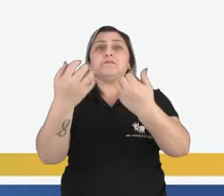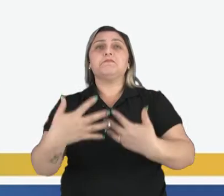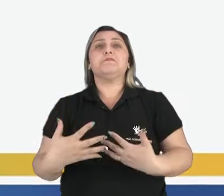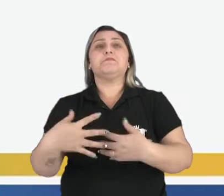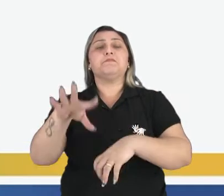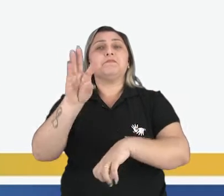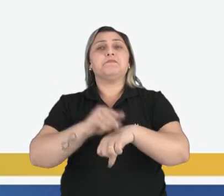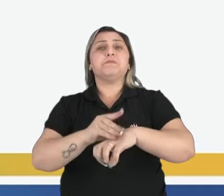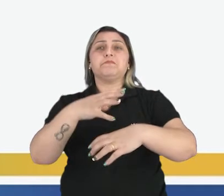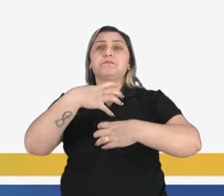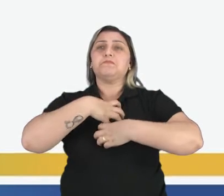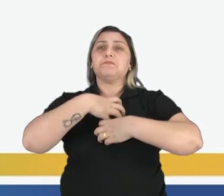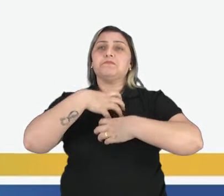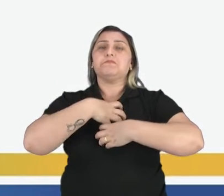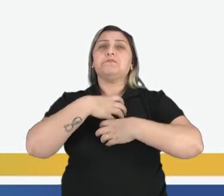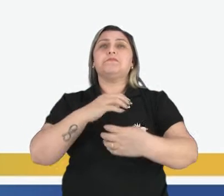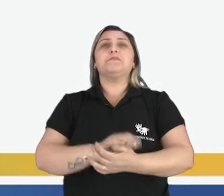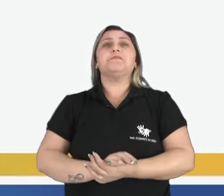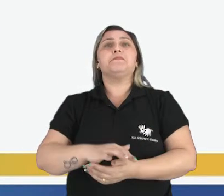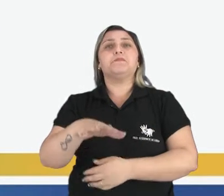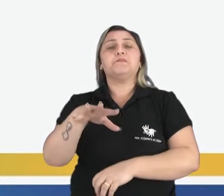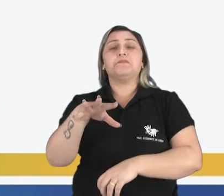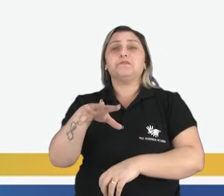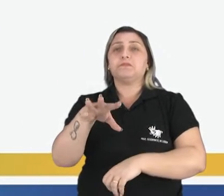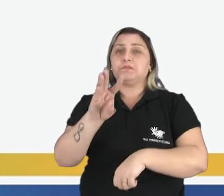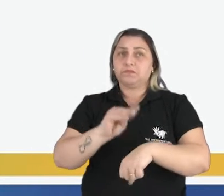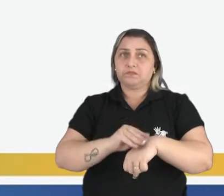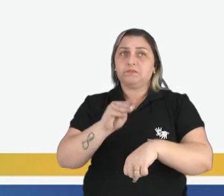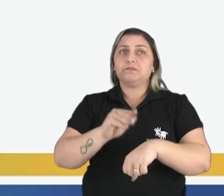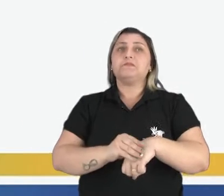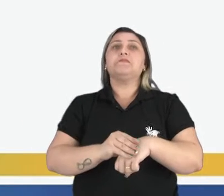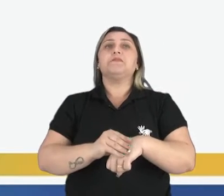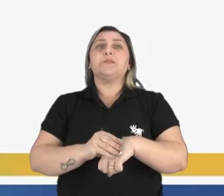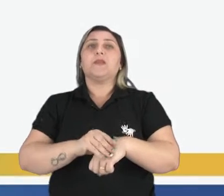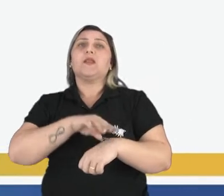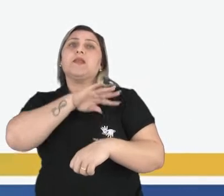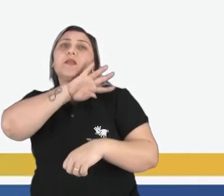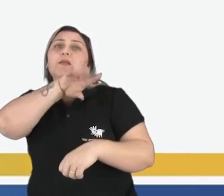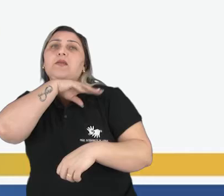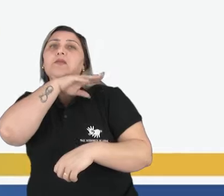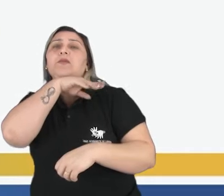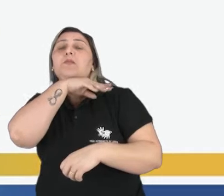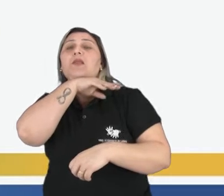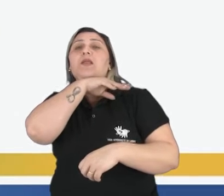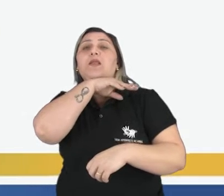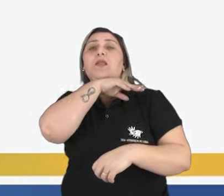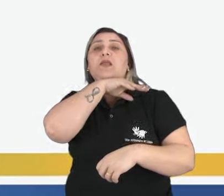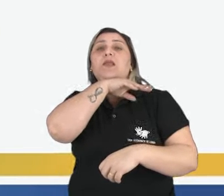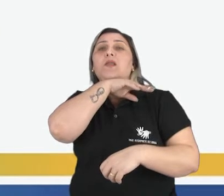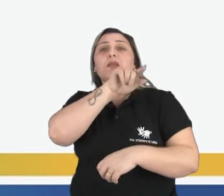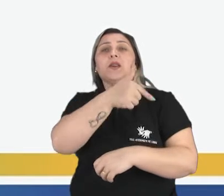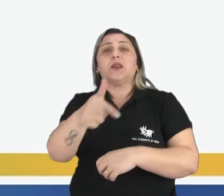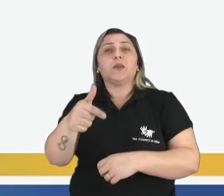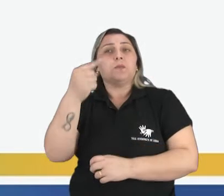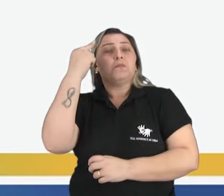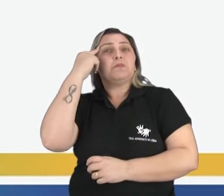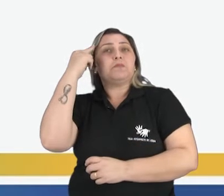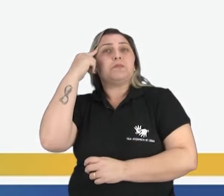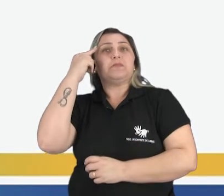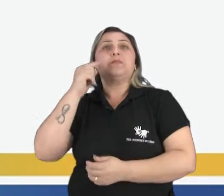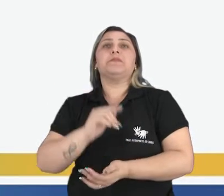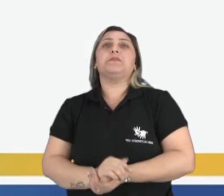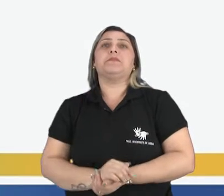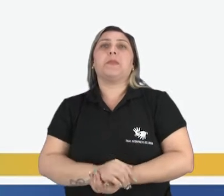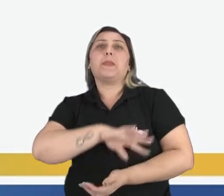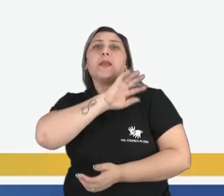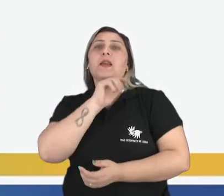O conhecimento sensorial é o conhecimento comum entre os seres humanos e animal, irracional. Por exemplo, o